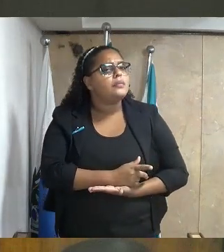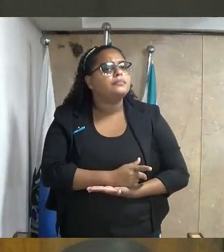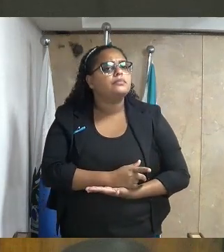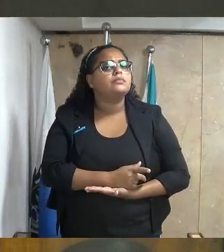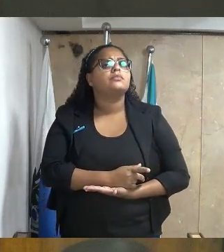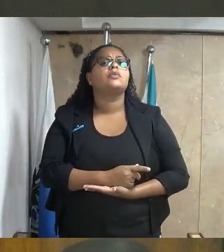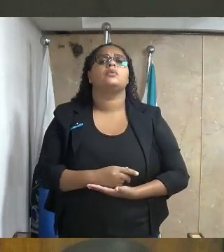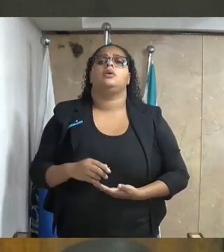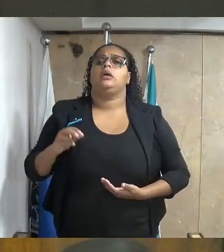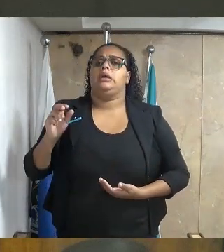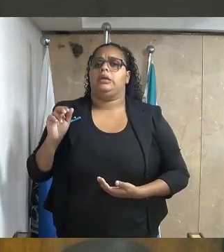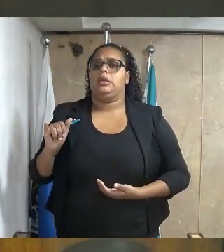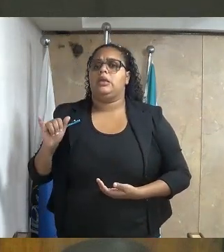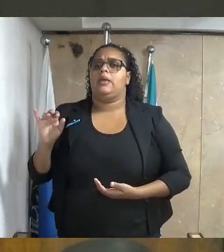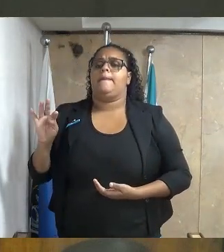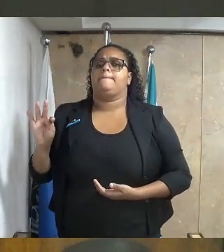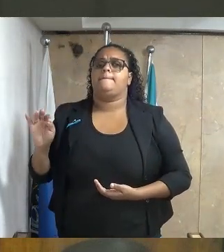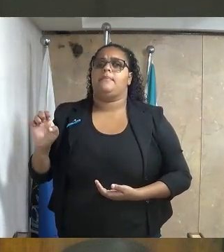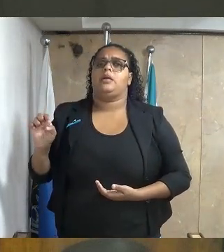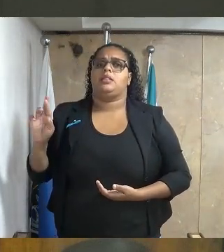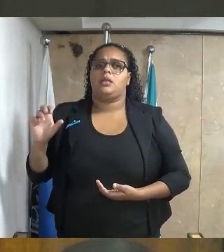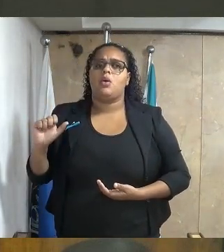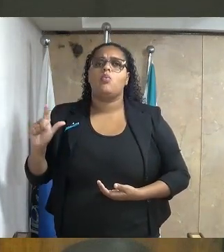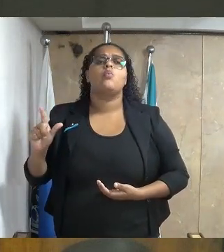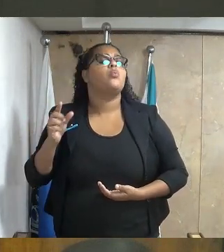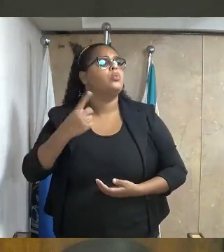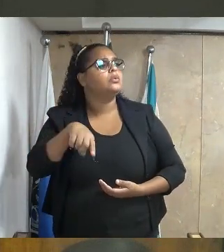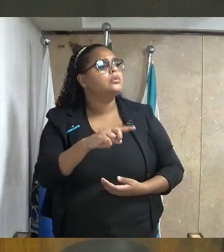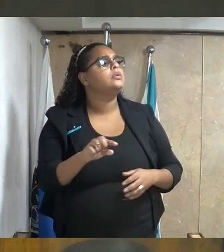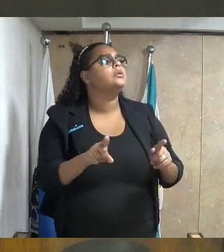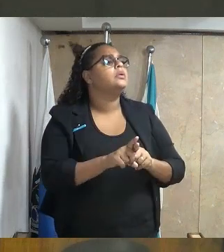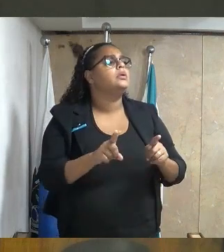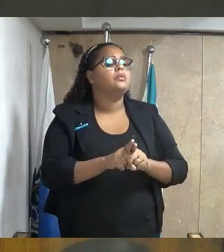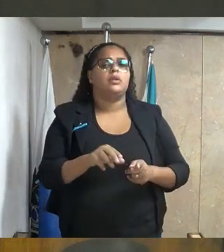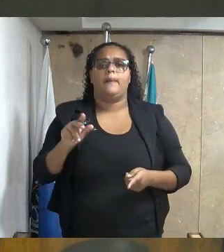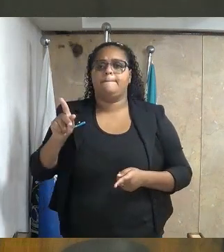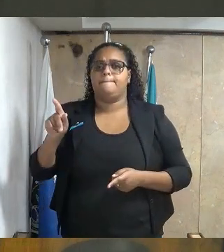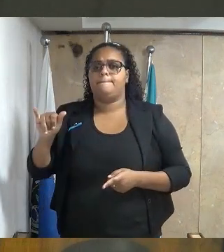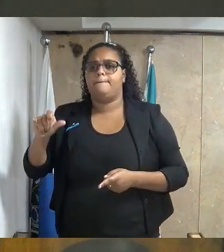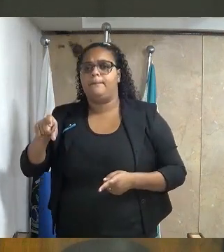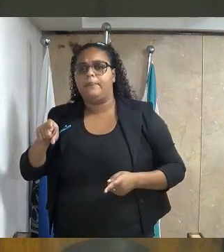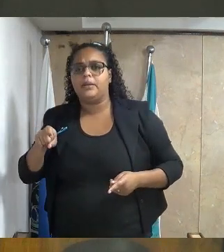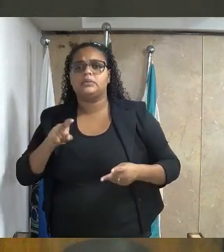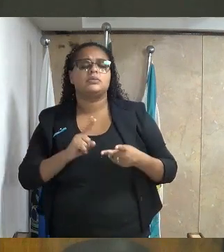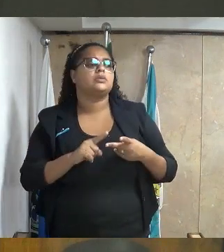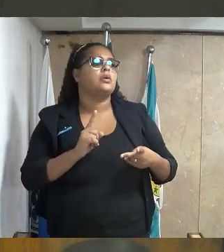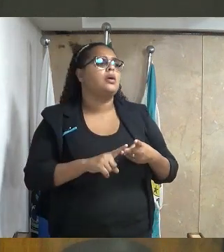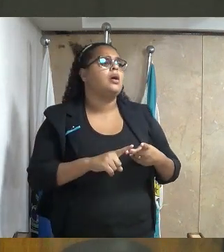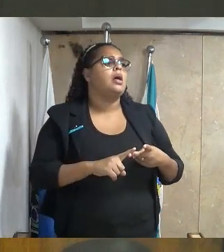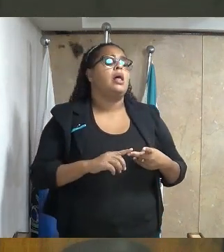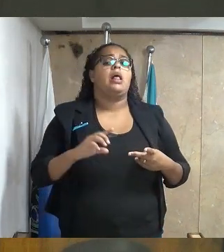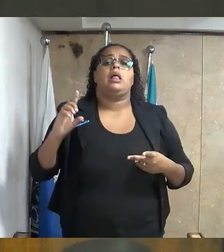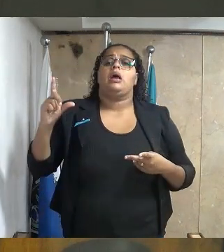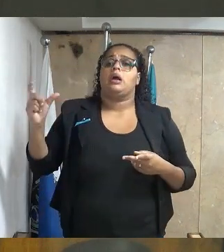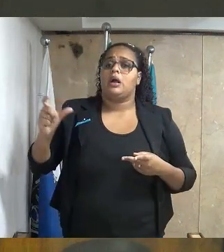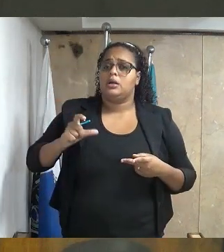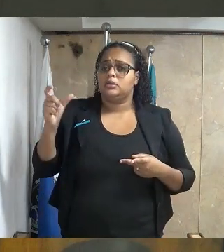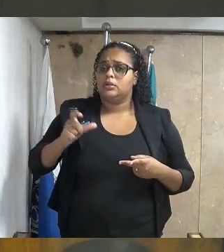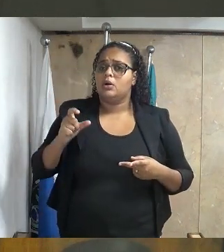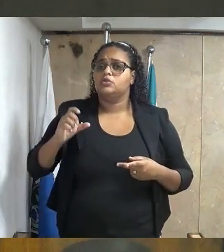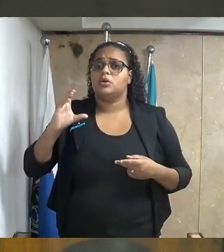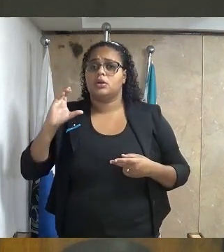o seu IPTU, os seus encargos na prefeitura, através de Pix, através de débito automático, através de cartão de